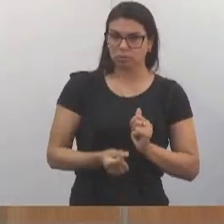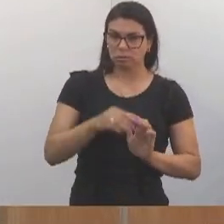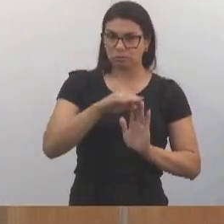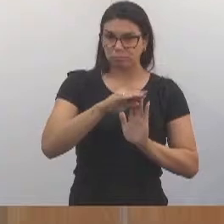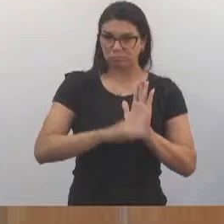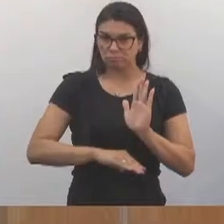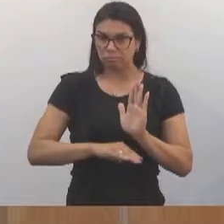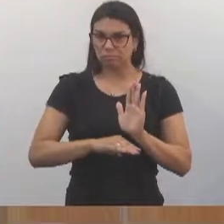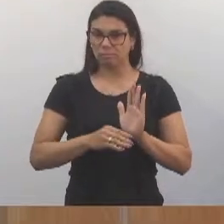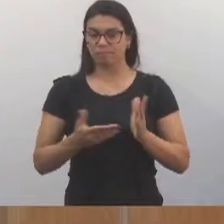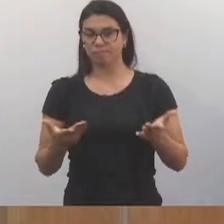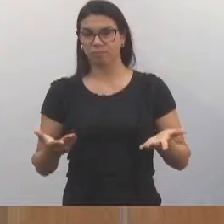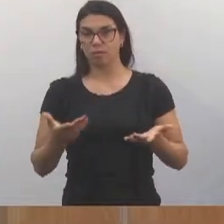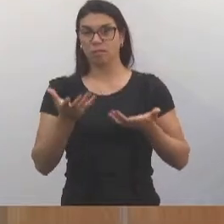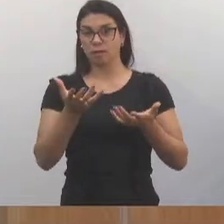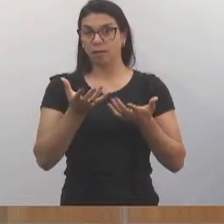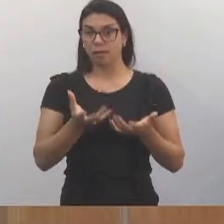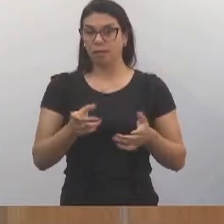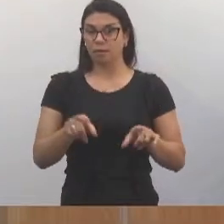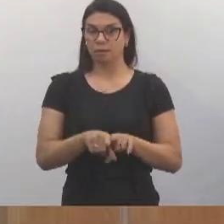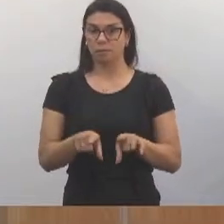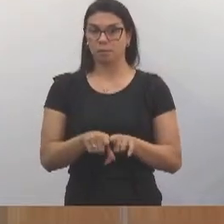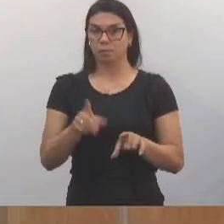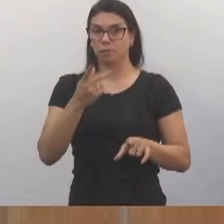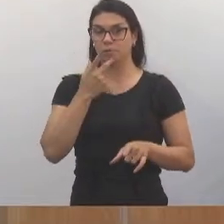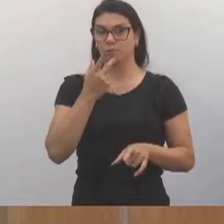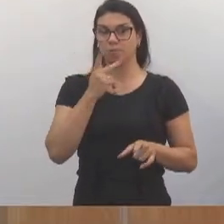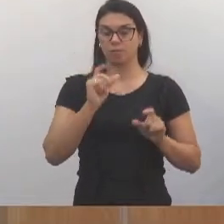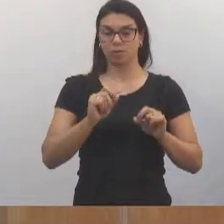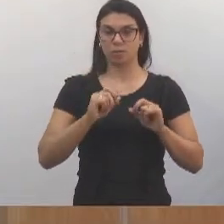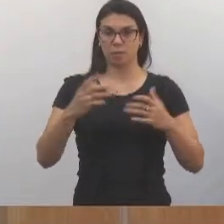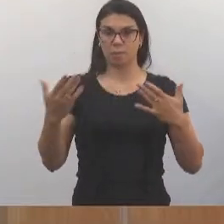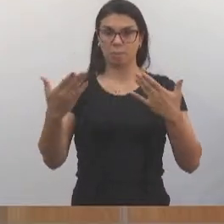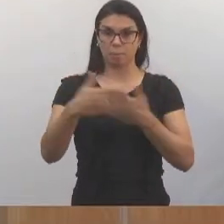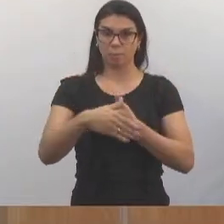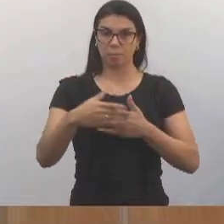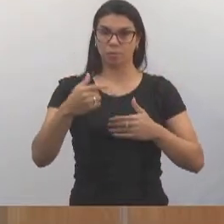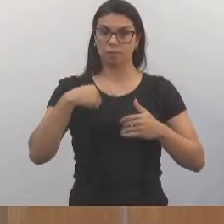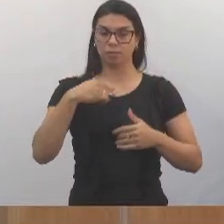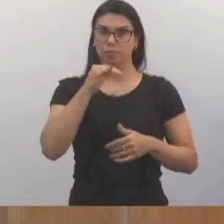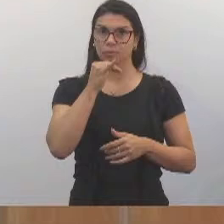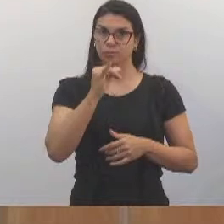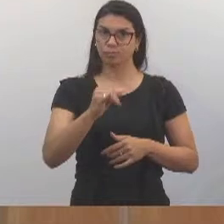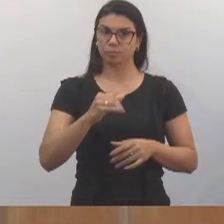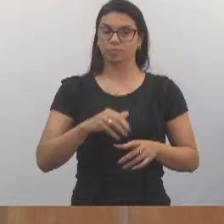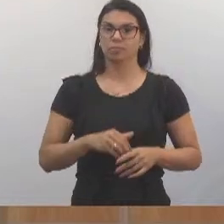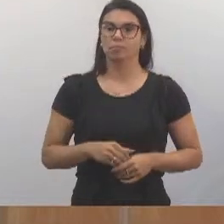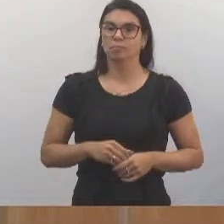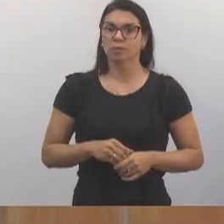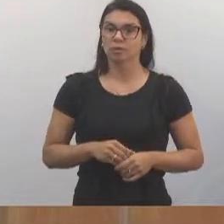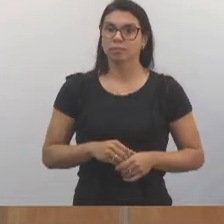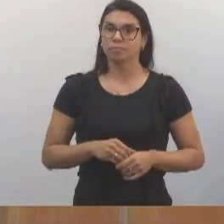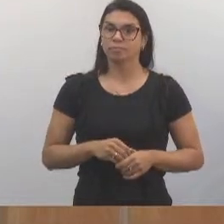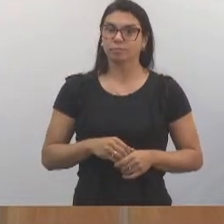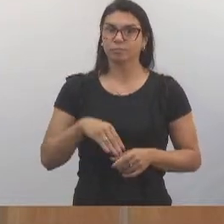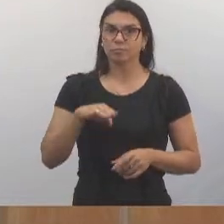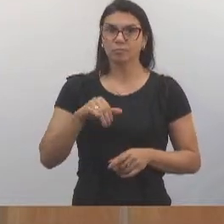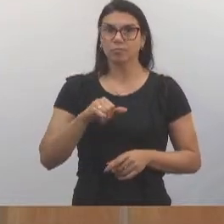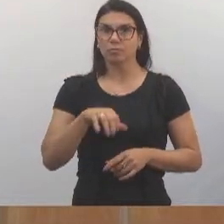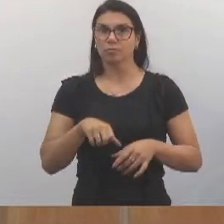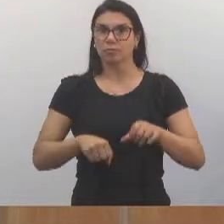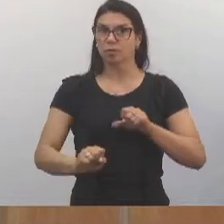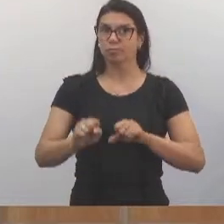baixo. E aqui eu quero pegar já o exemplo e a prova disso que eu estou falando, citando o bicicross.